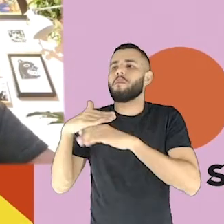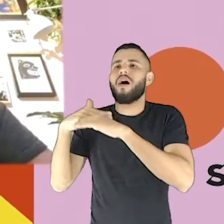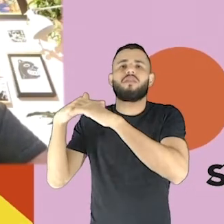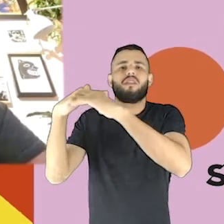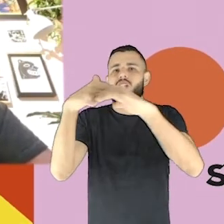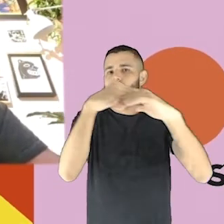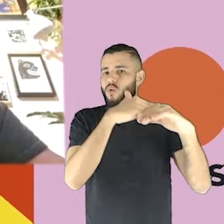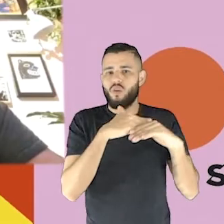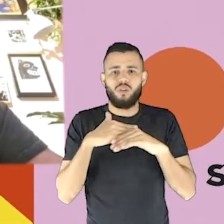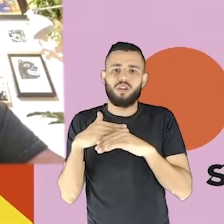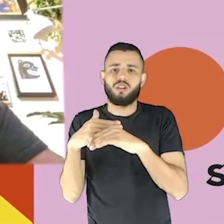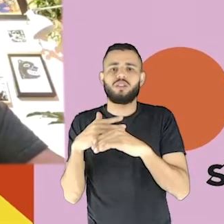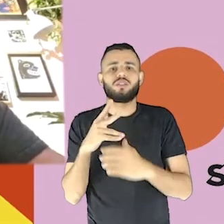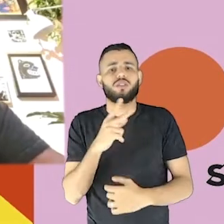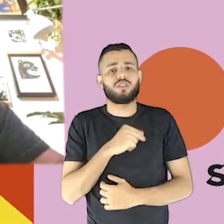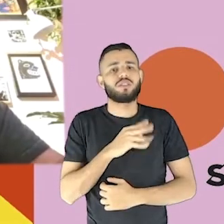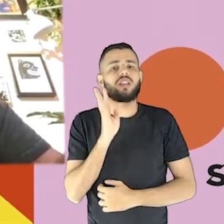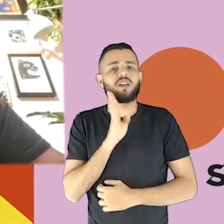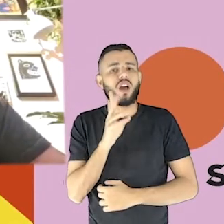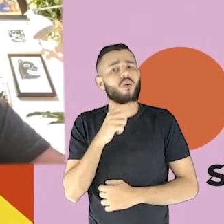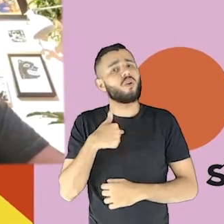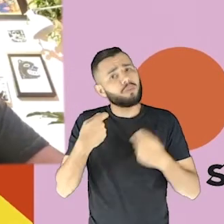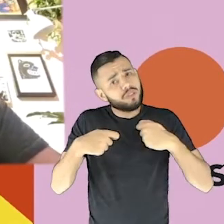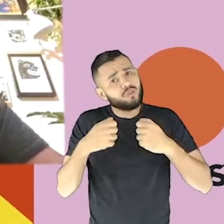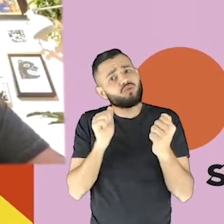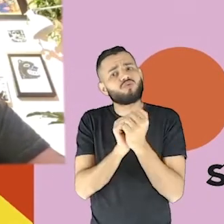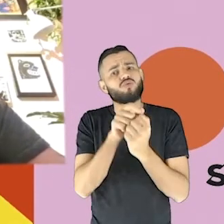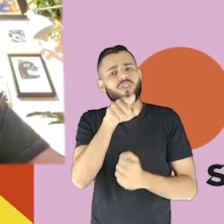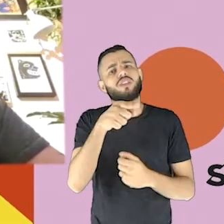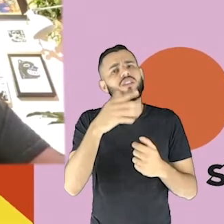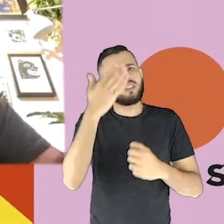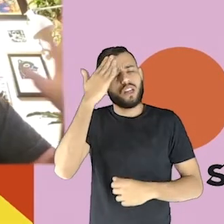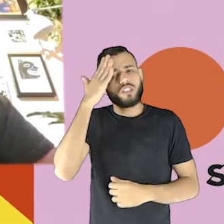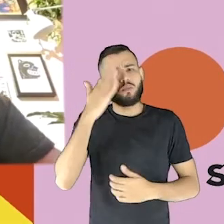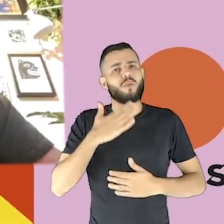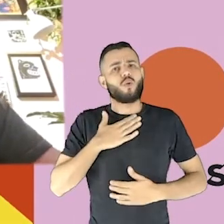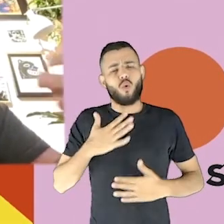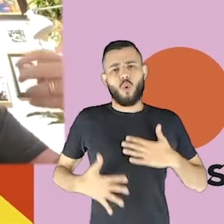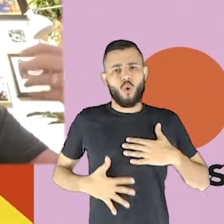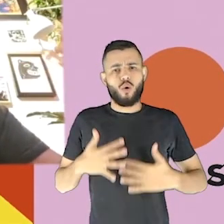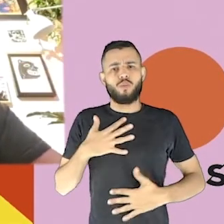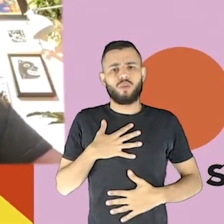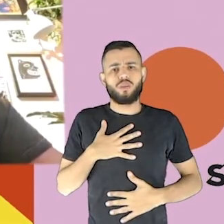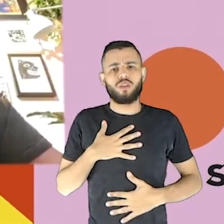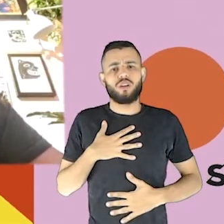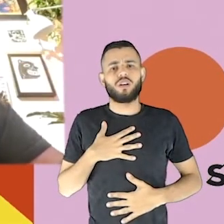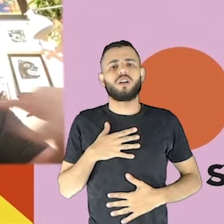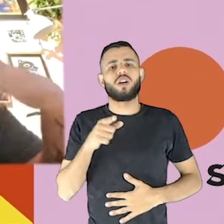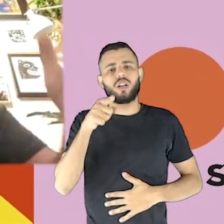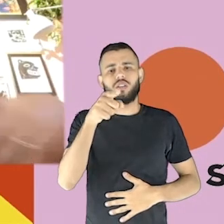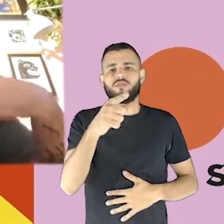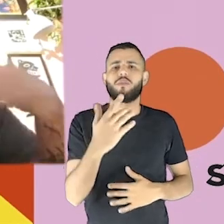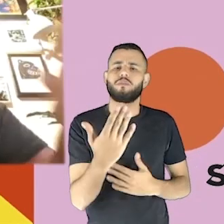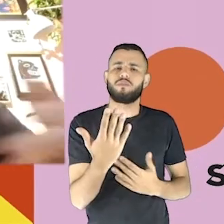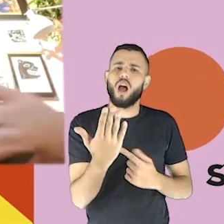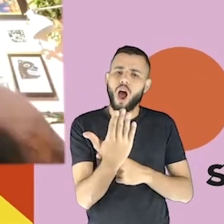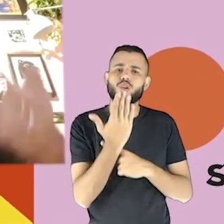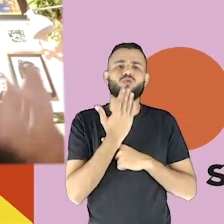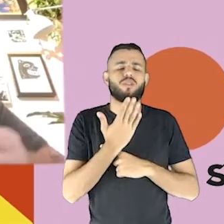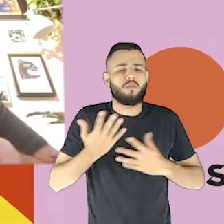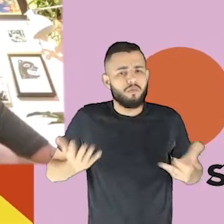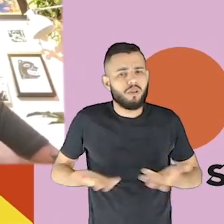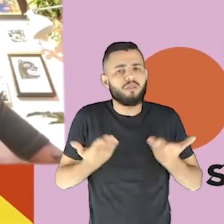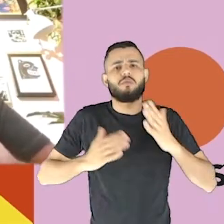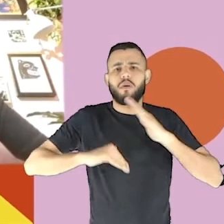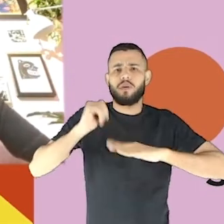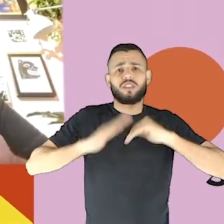que se expõe, e que eu pensei, nossa, é com ele que eu tenho que fazer. Ele vai entender o meu corpo, ele vai entender que ele vai me dar um